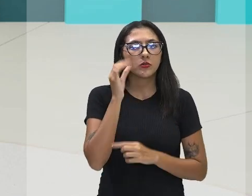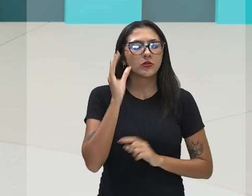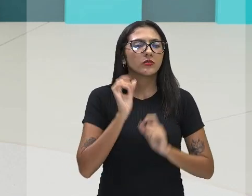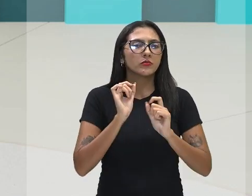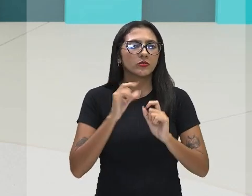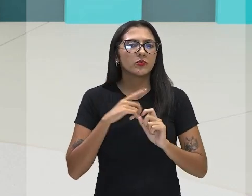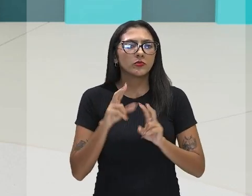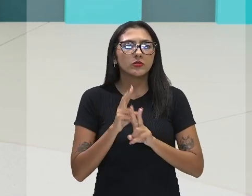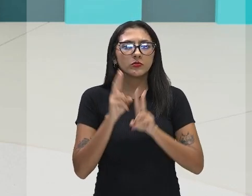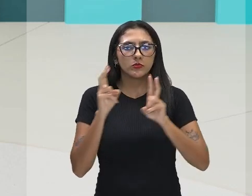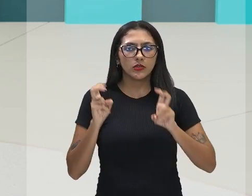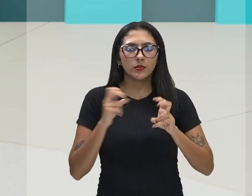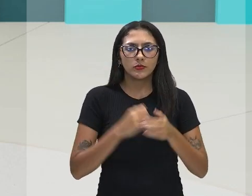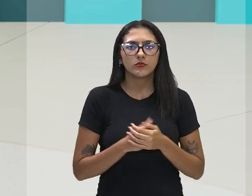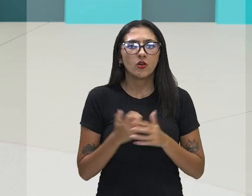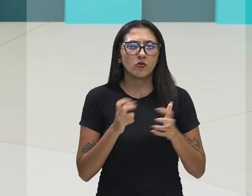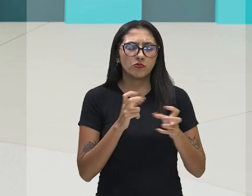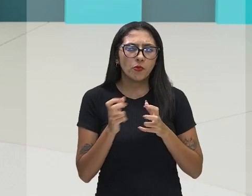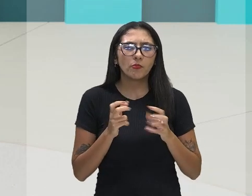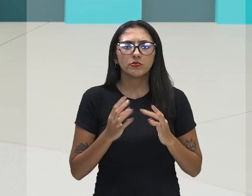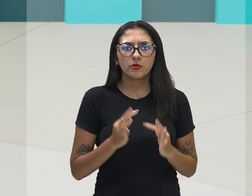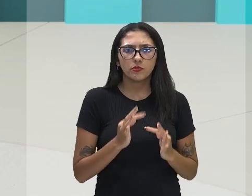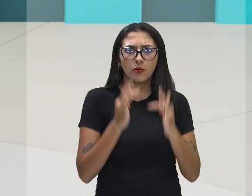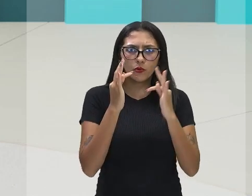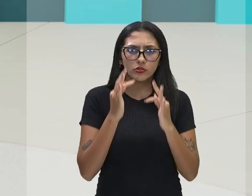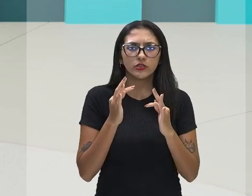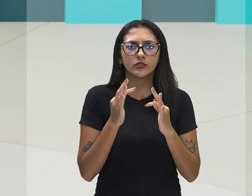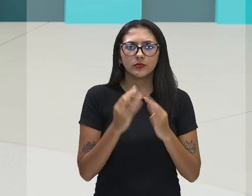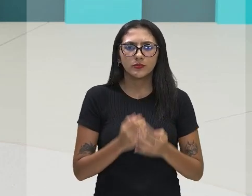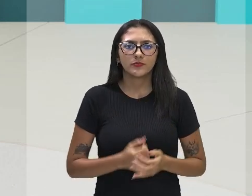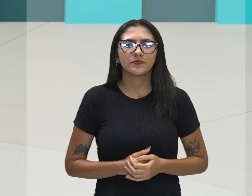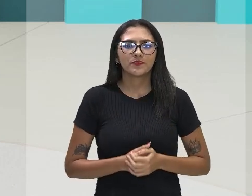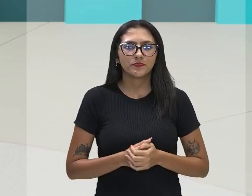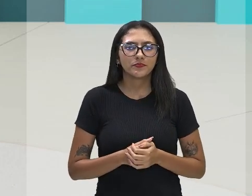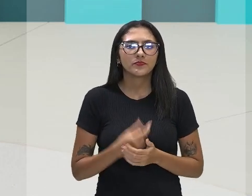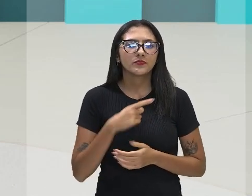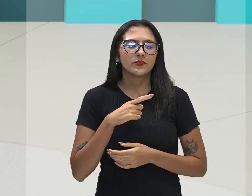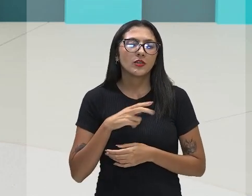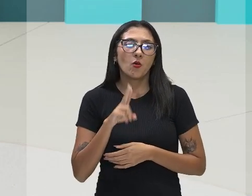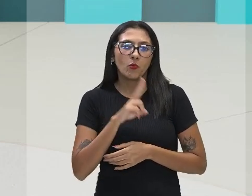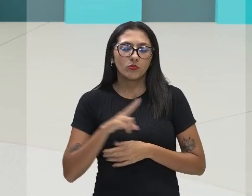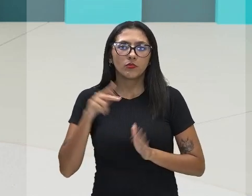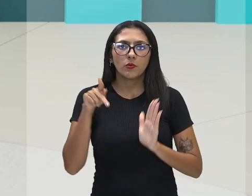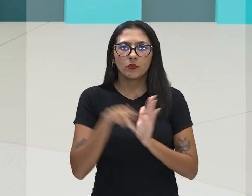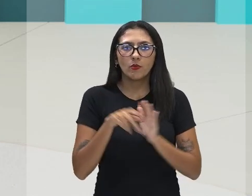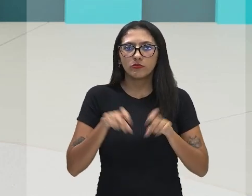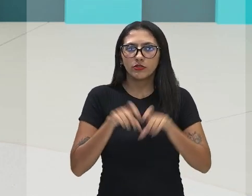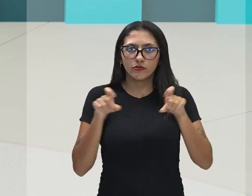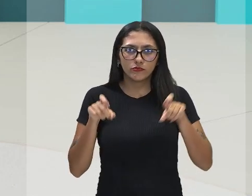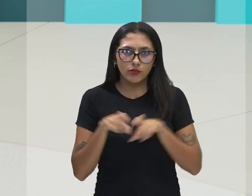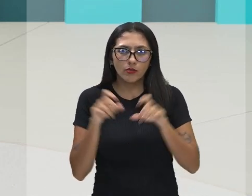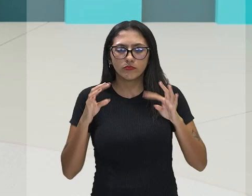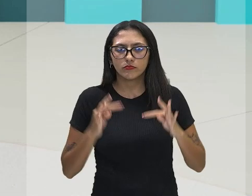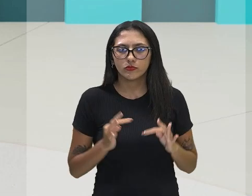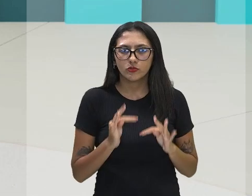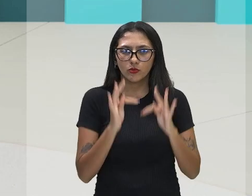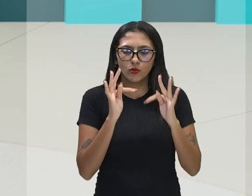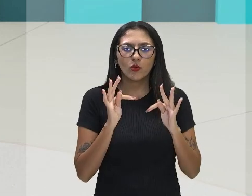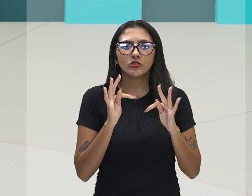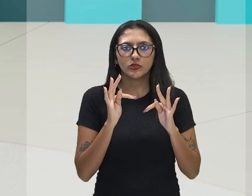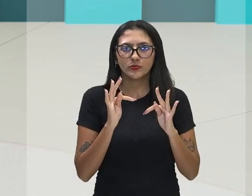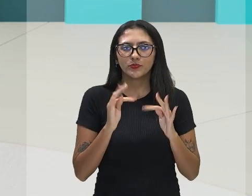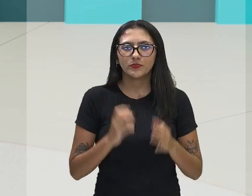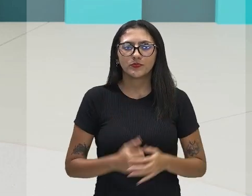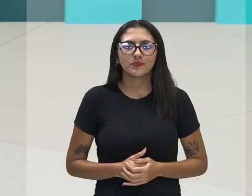eletrônicos. Conhecido aí como jogo eletrônico, videojogo ou videogame, que é aquele que usa a tecnologia do computador para